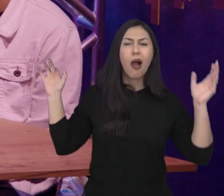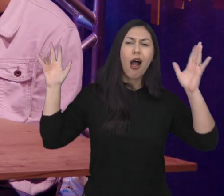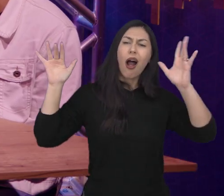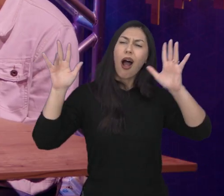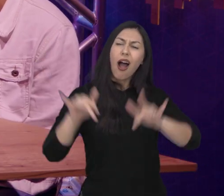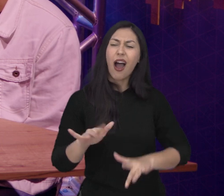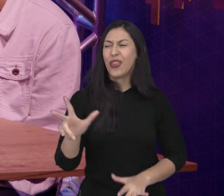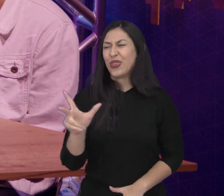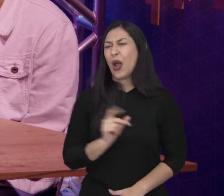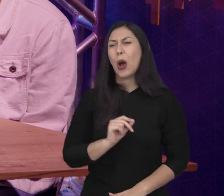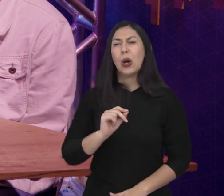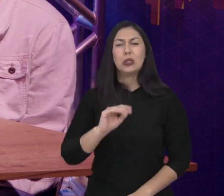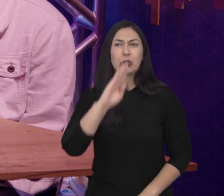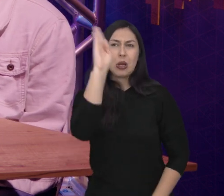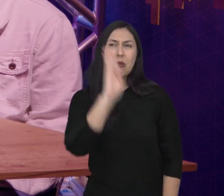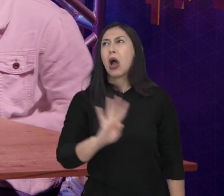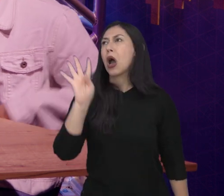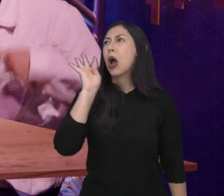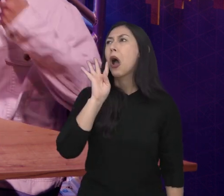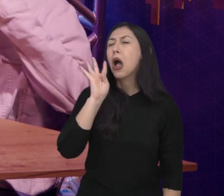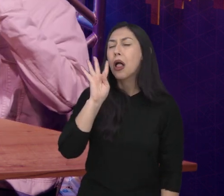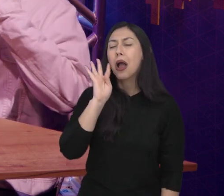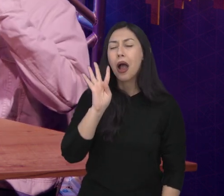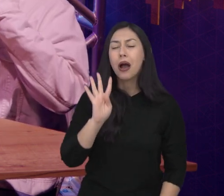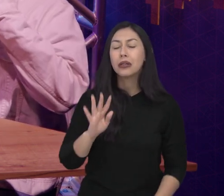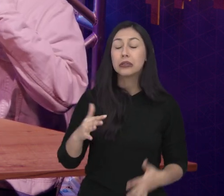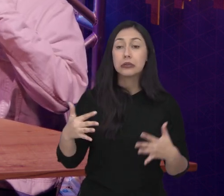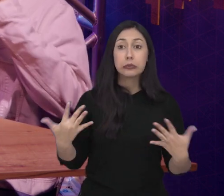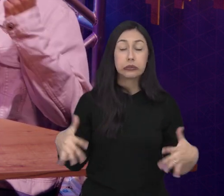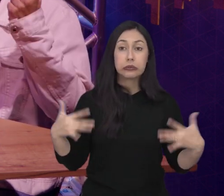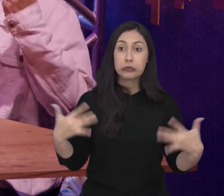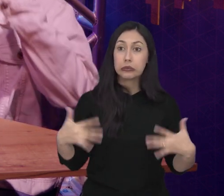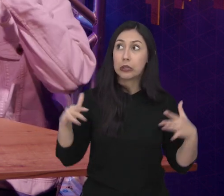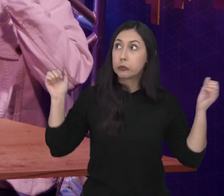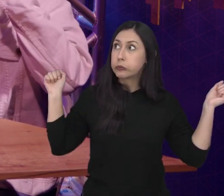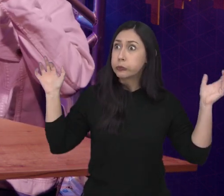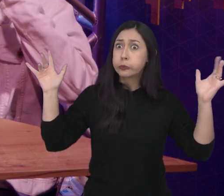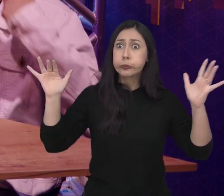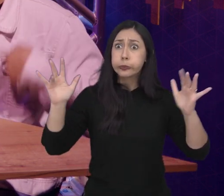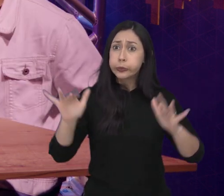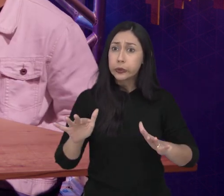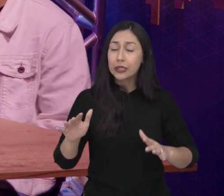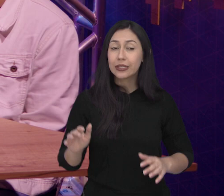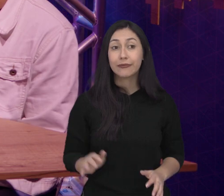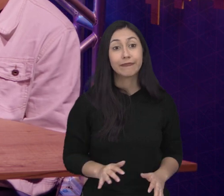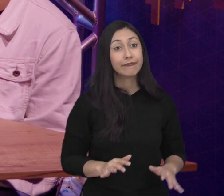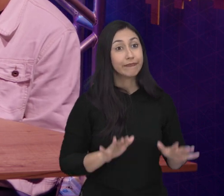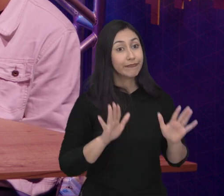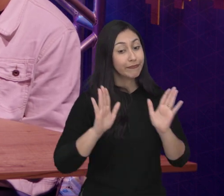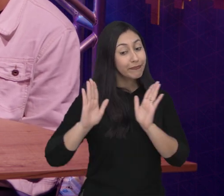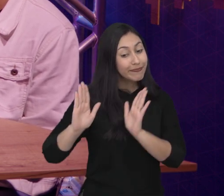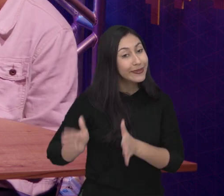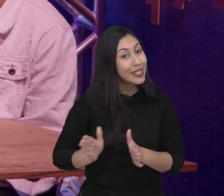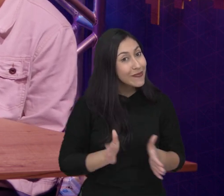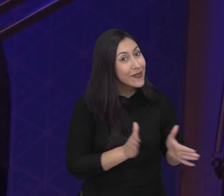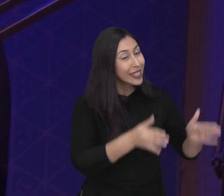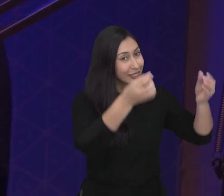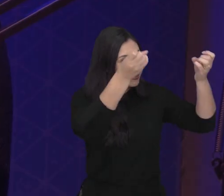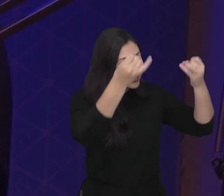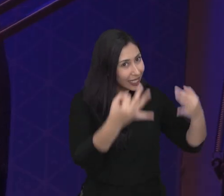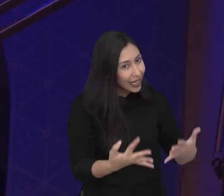achava o Brasil legalzão e acabaram vindo bastante pra cá, Então... Vamos por partes,